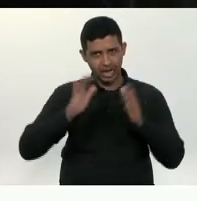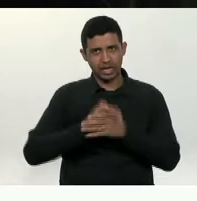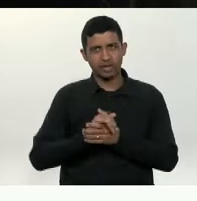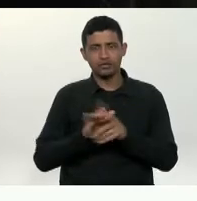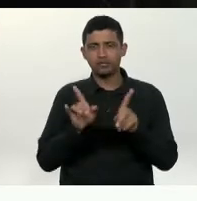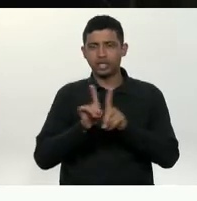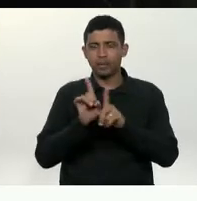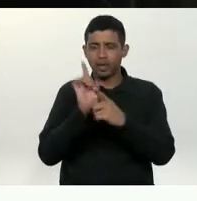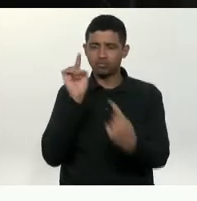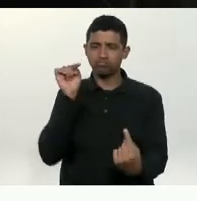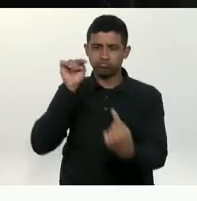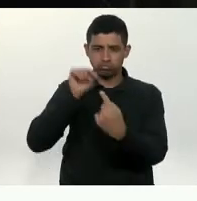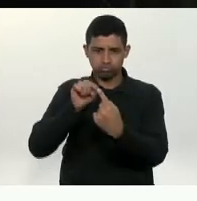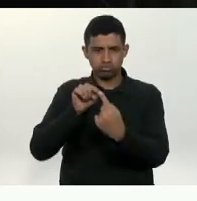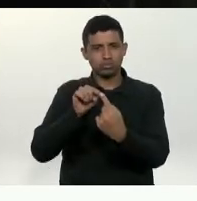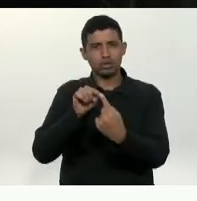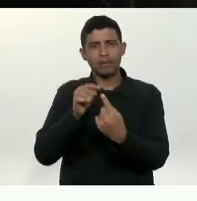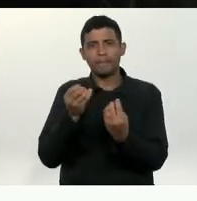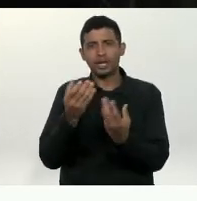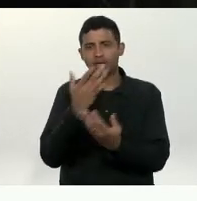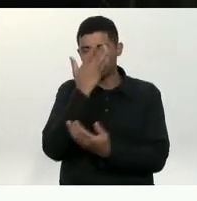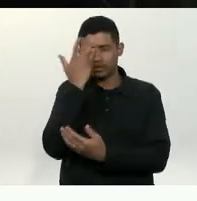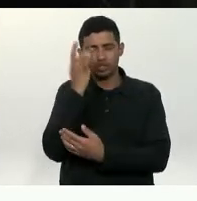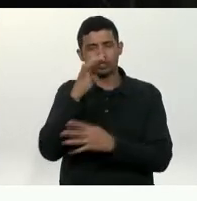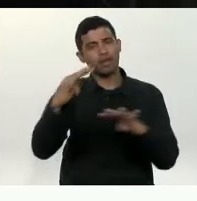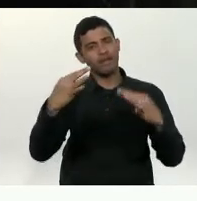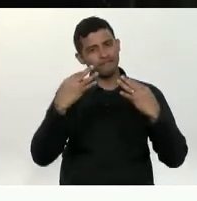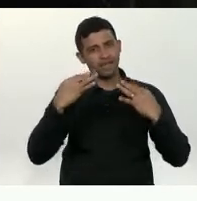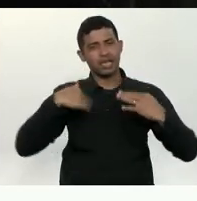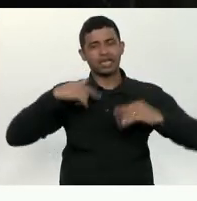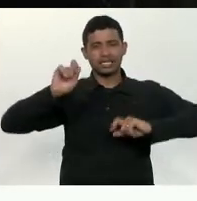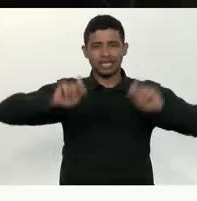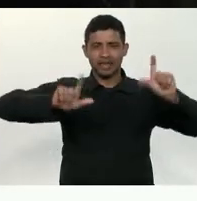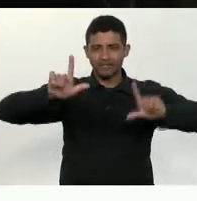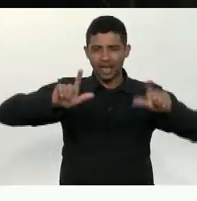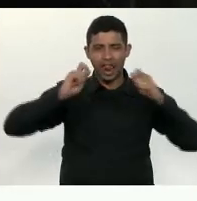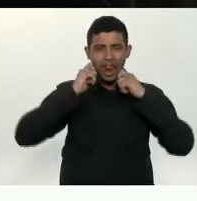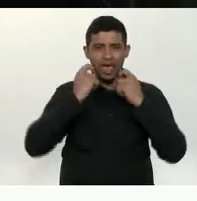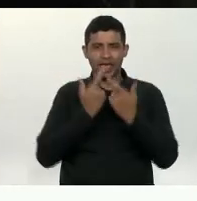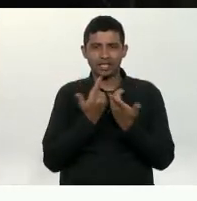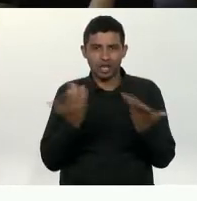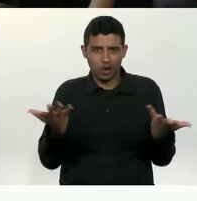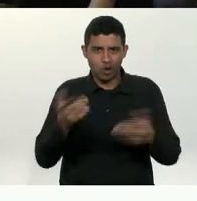nossos, quem está nos assistindo pela TV Alerj, nesse momento,